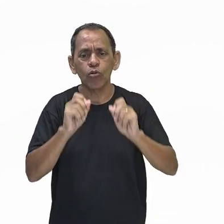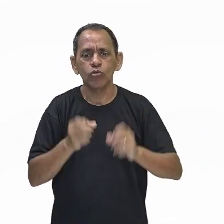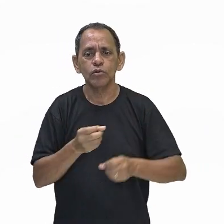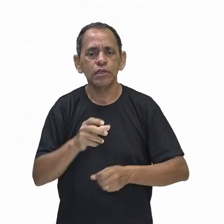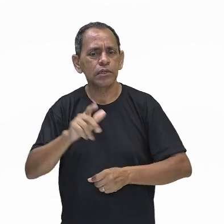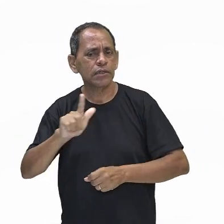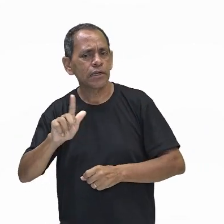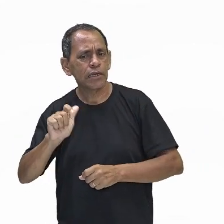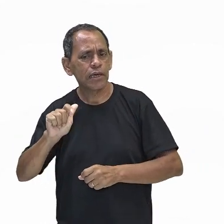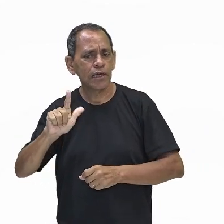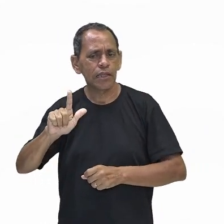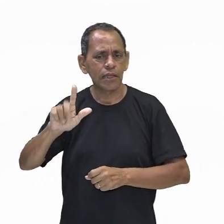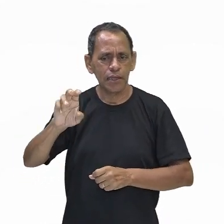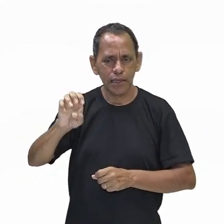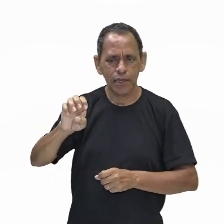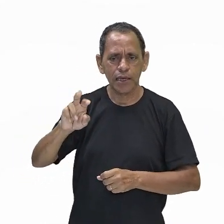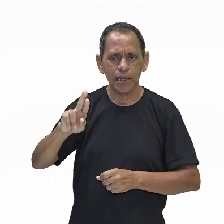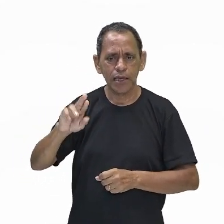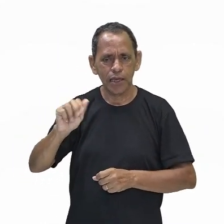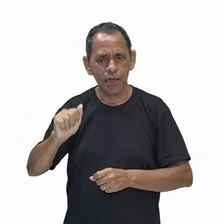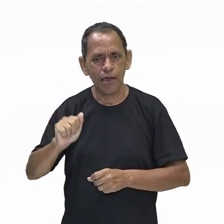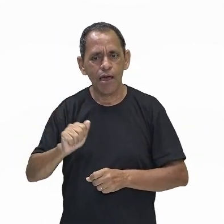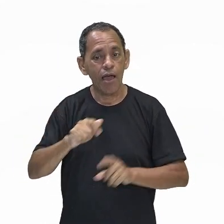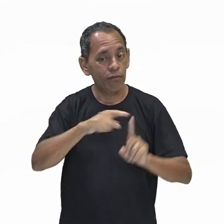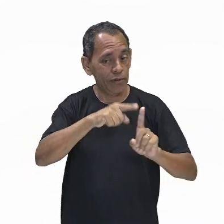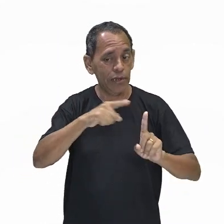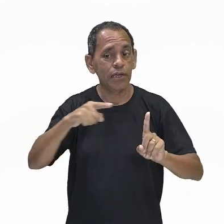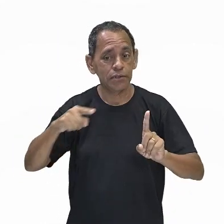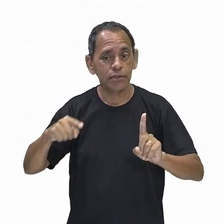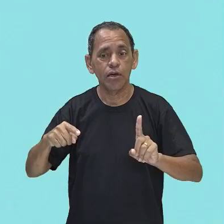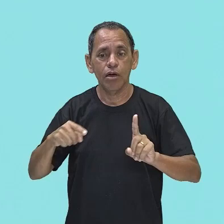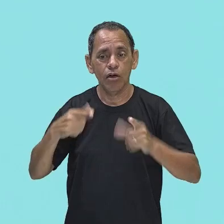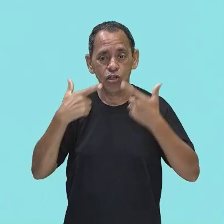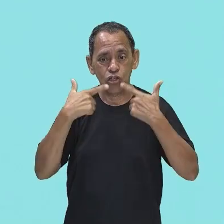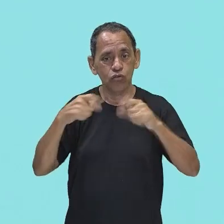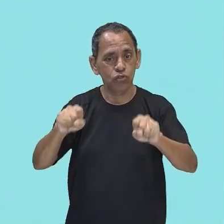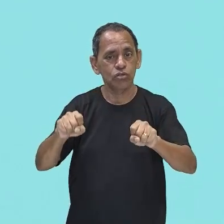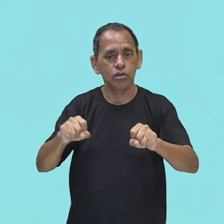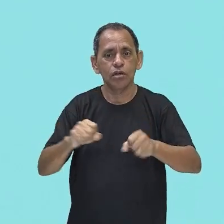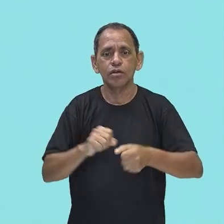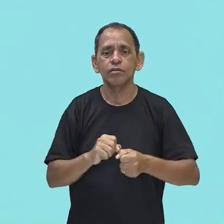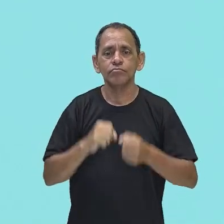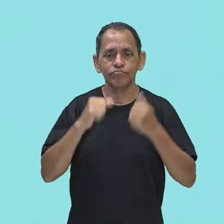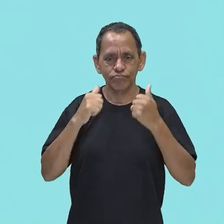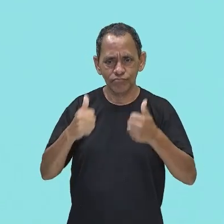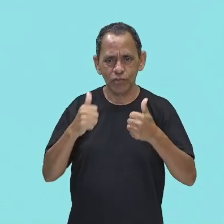nossa variação linguística, certinho? Muito bem, gente,